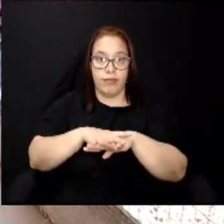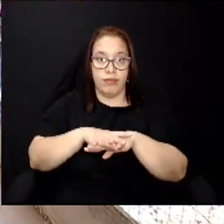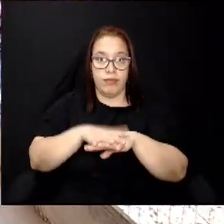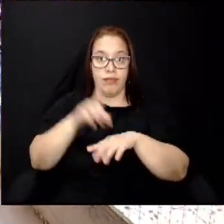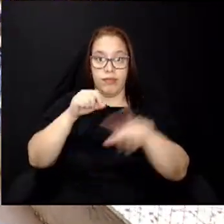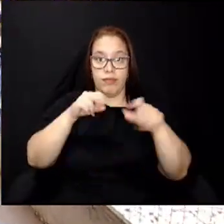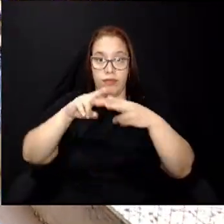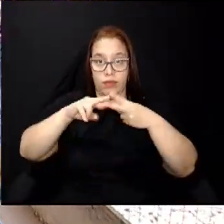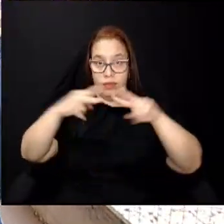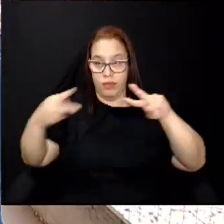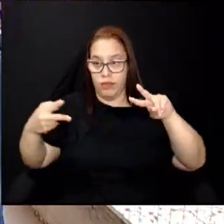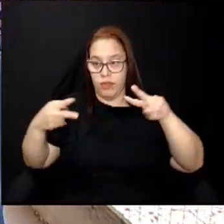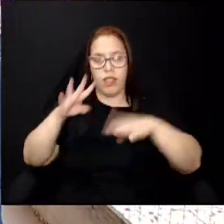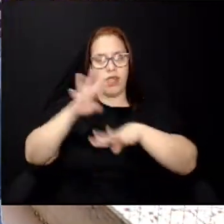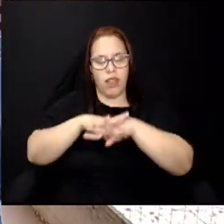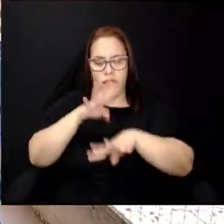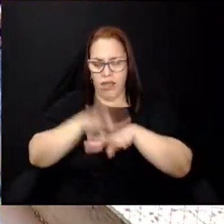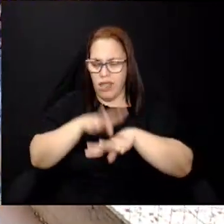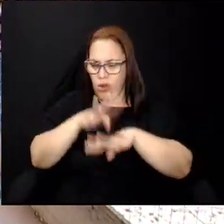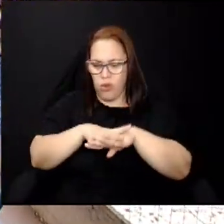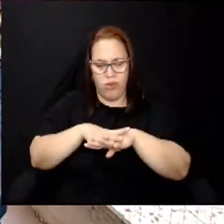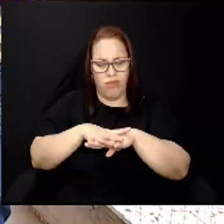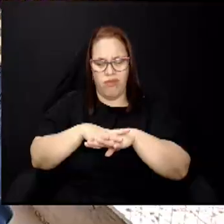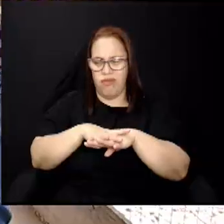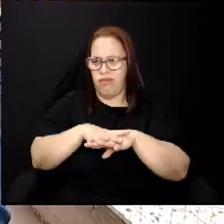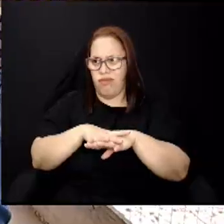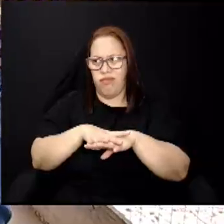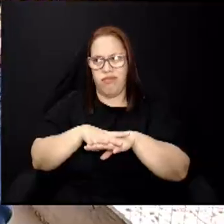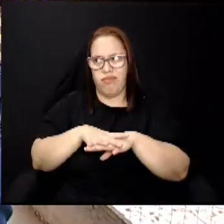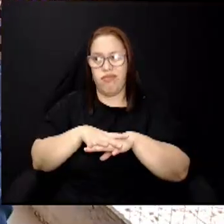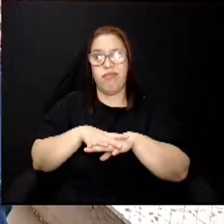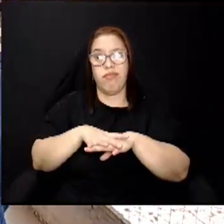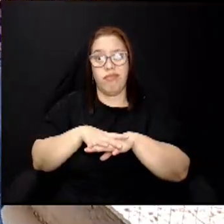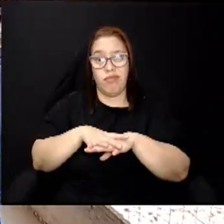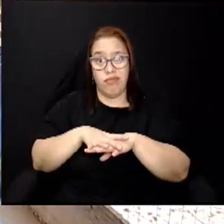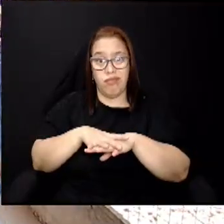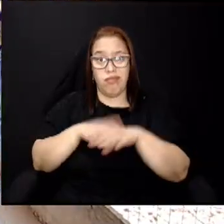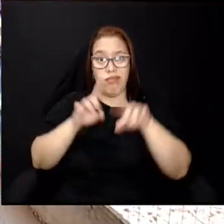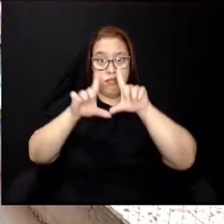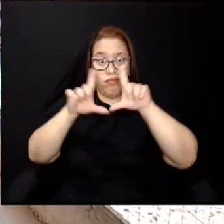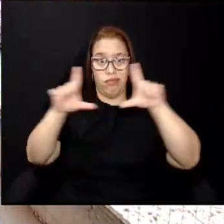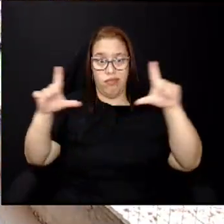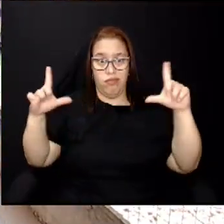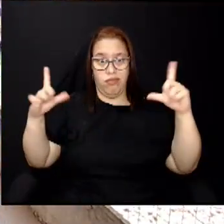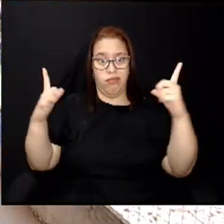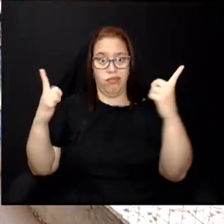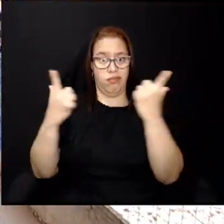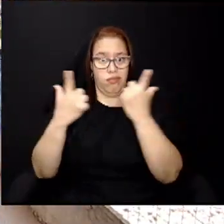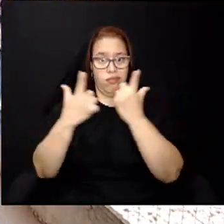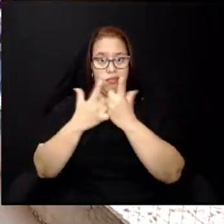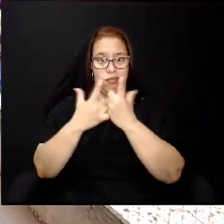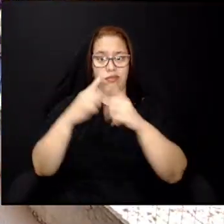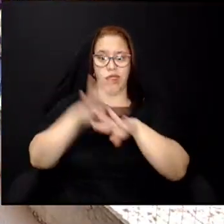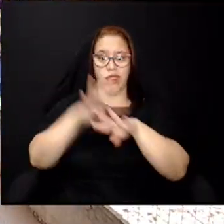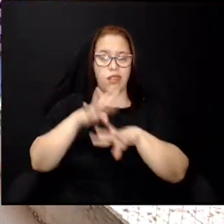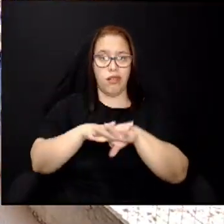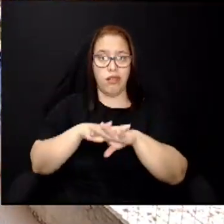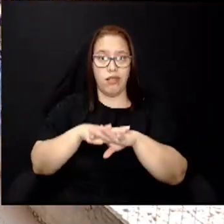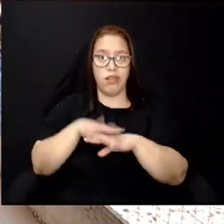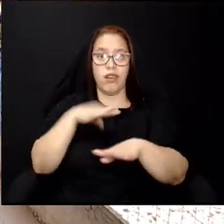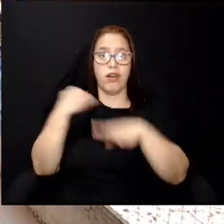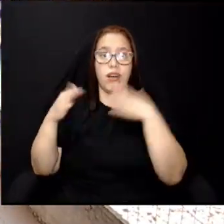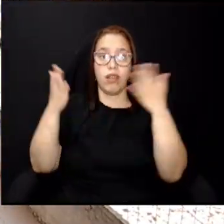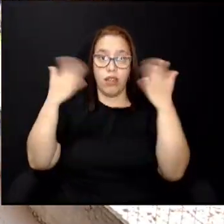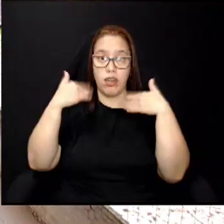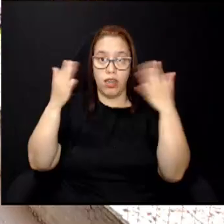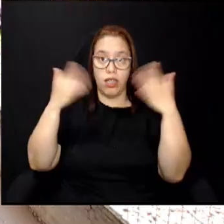cálculo. Formulação é cálculo, dimensionar isso aqui tudo é cálculo. Por que a gente não está morrendo de calor aqui? Está super